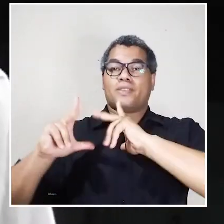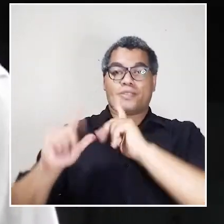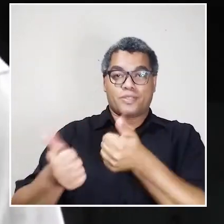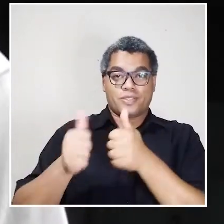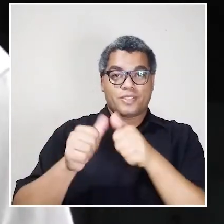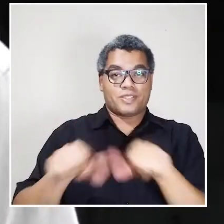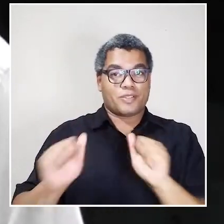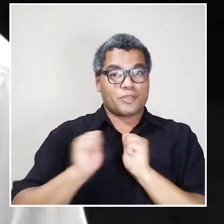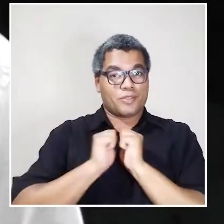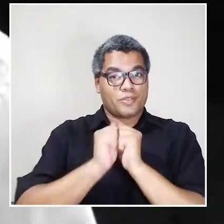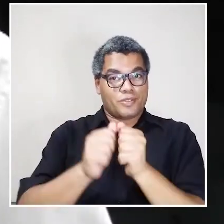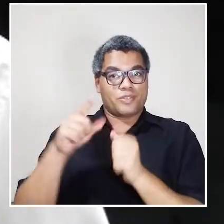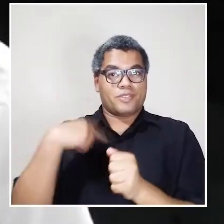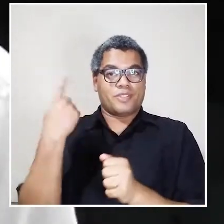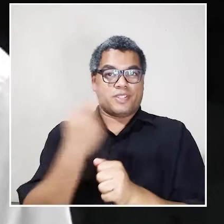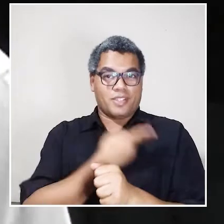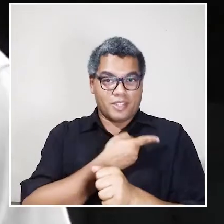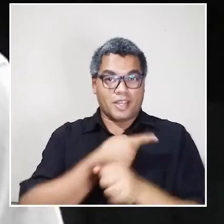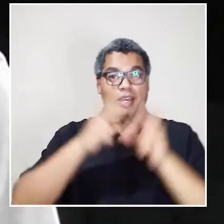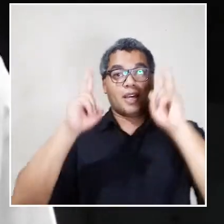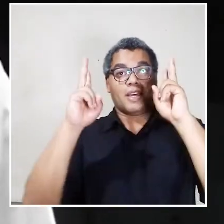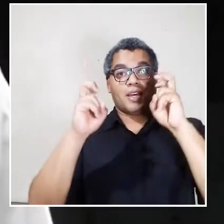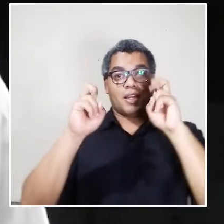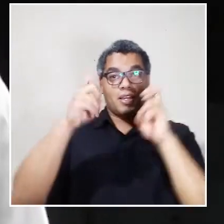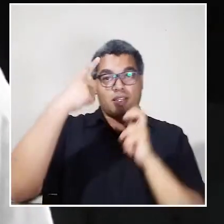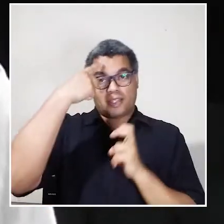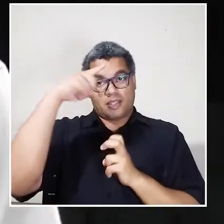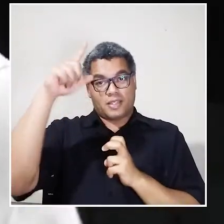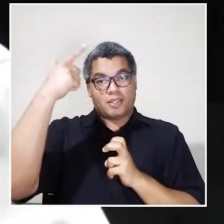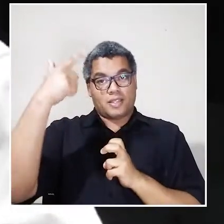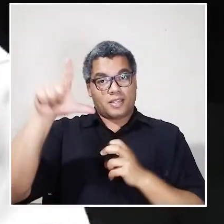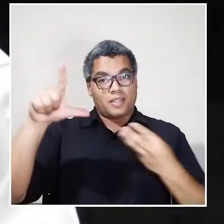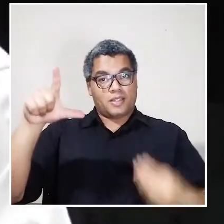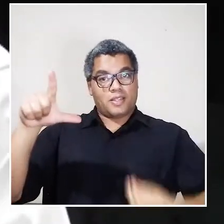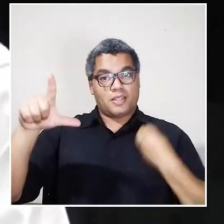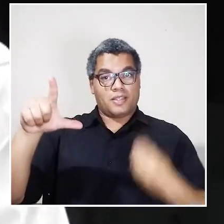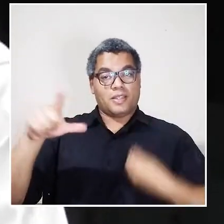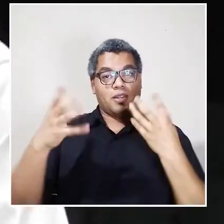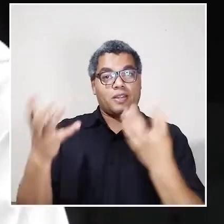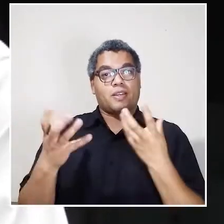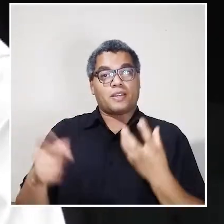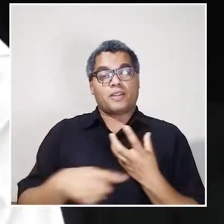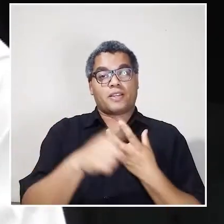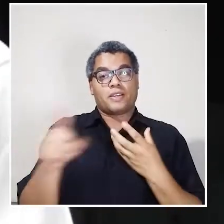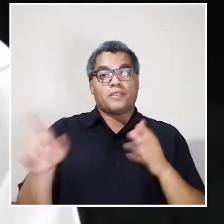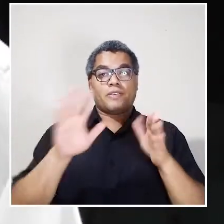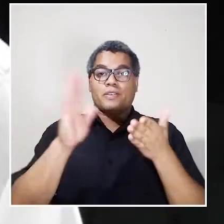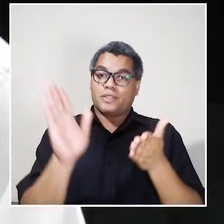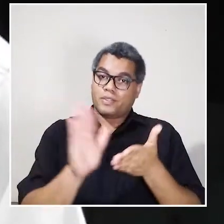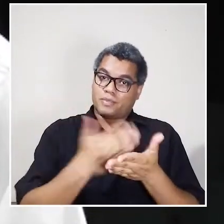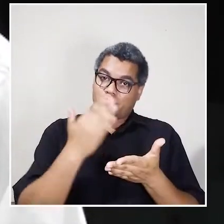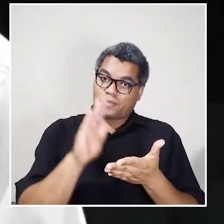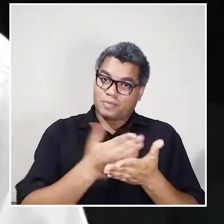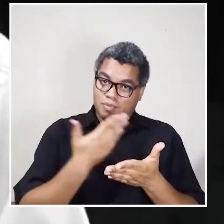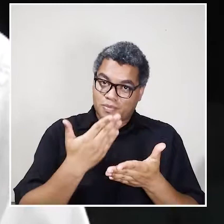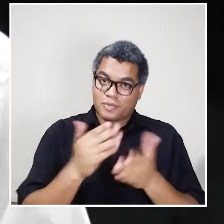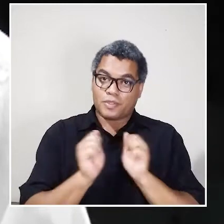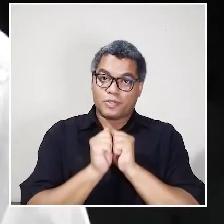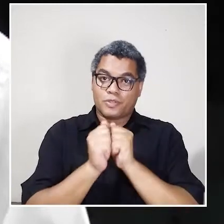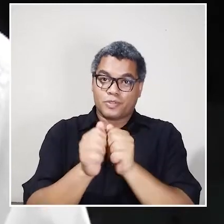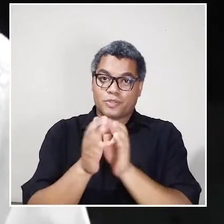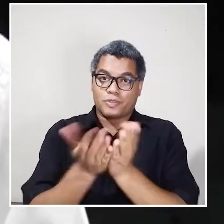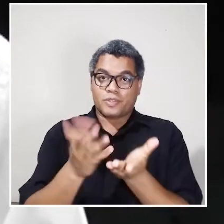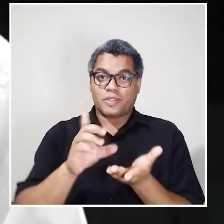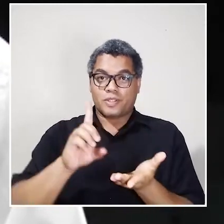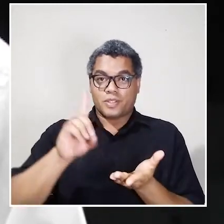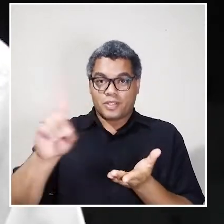também nesta hora. E para falar desse tema, reinvenção da vida, eu queria que você me acompanhasse na leitura da palavra de Deus